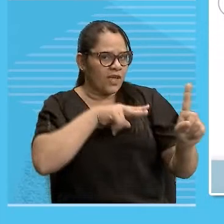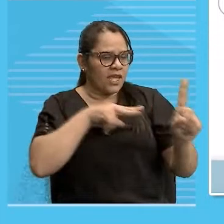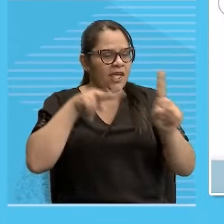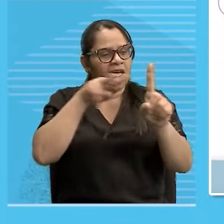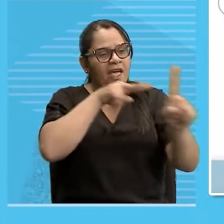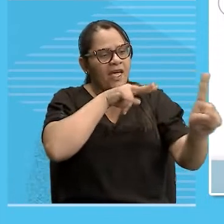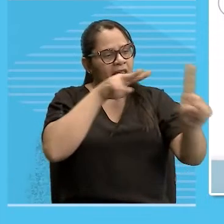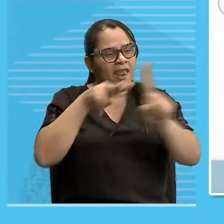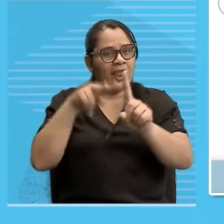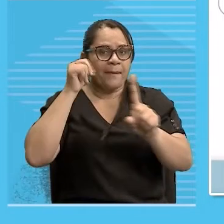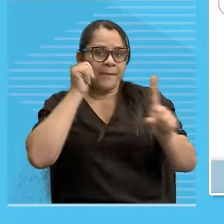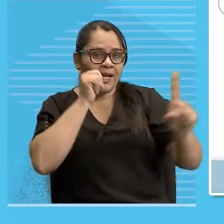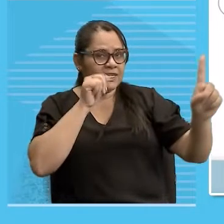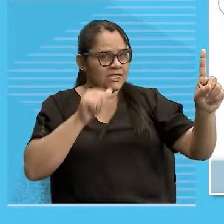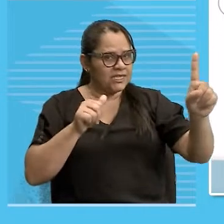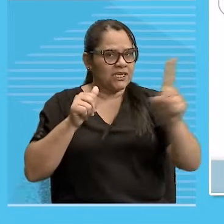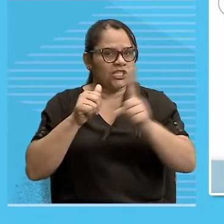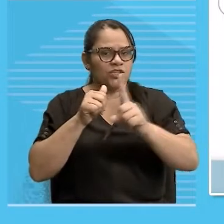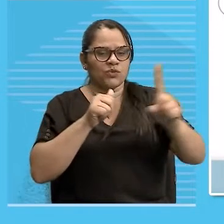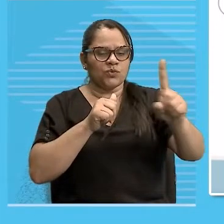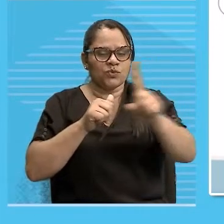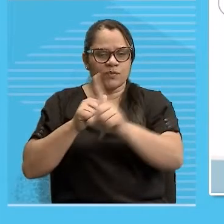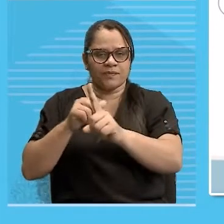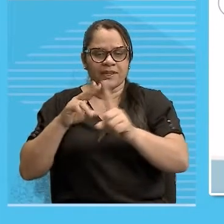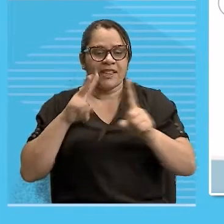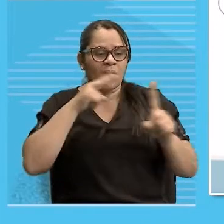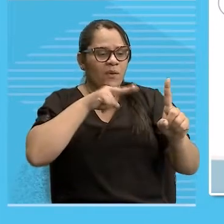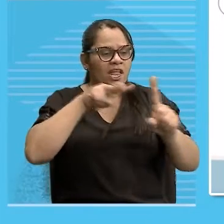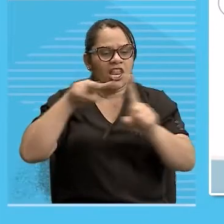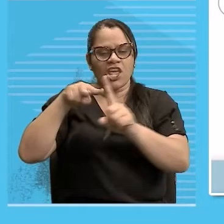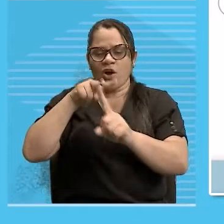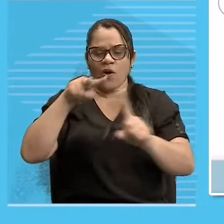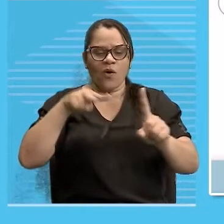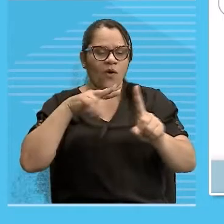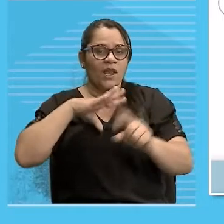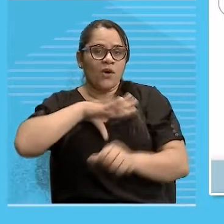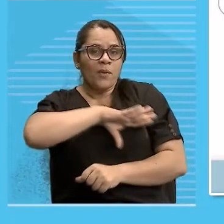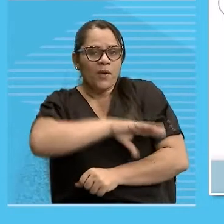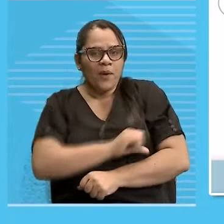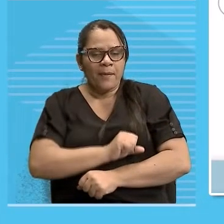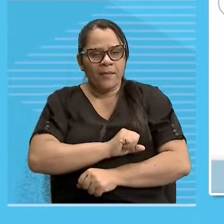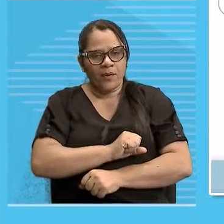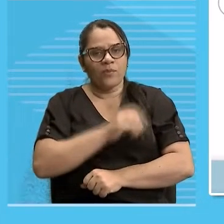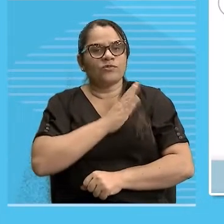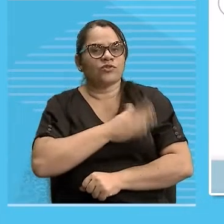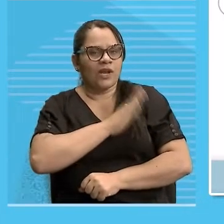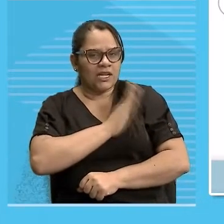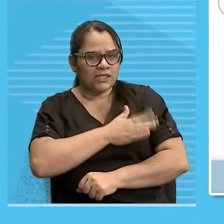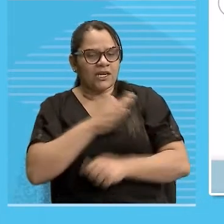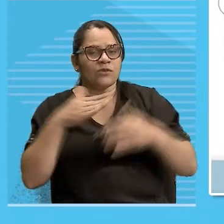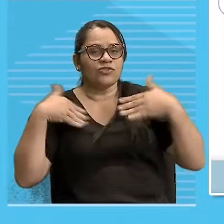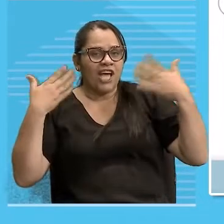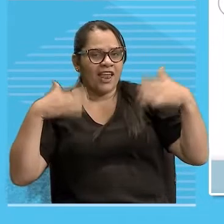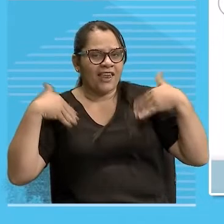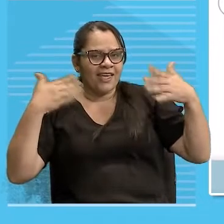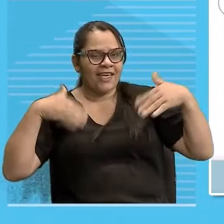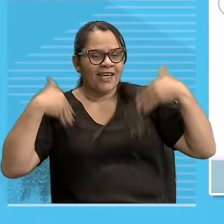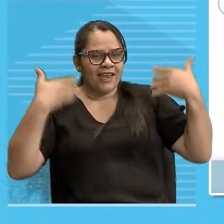emocionado. Oh, ri meu coração de satisfação. Ho, ho, ho, ho, ho.